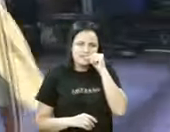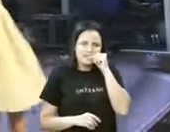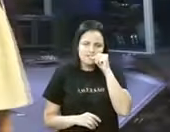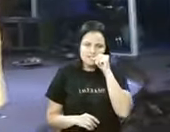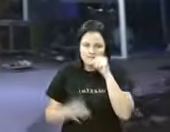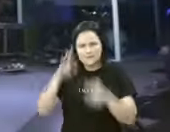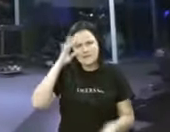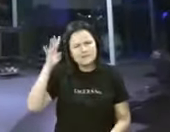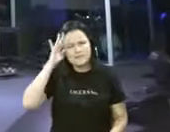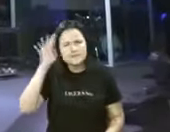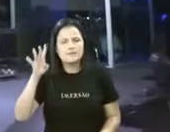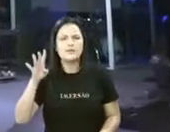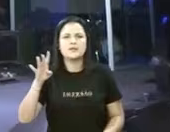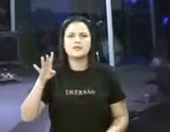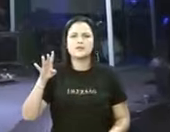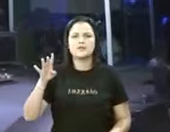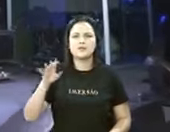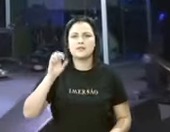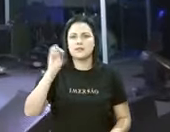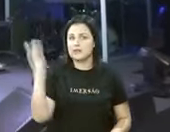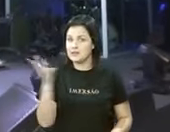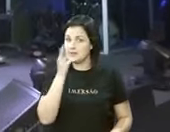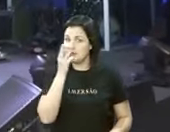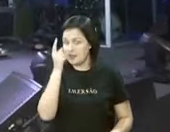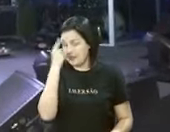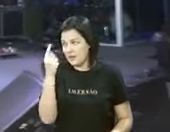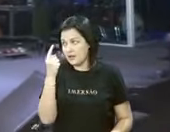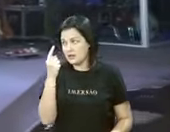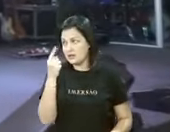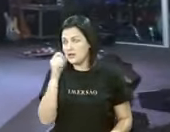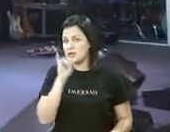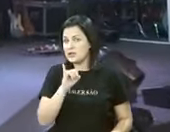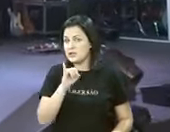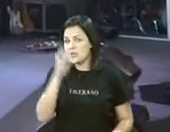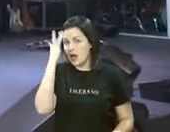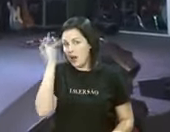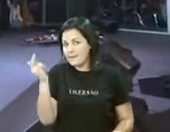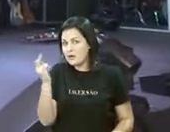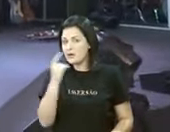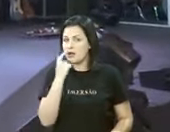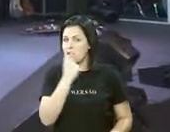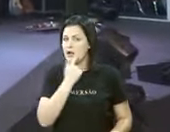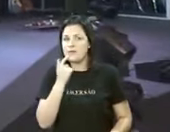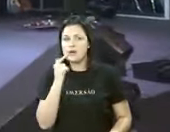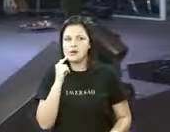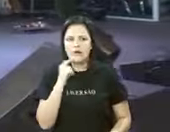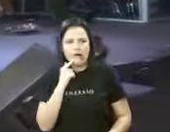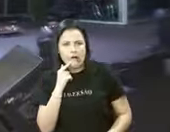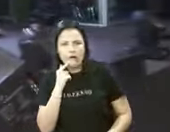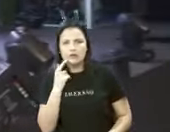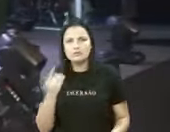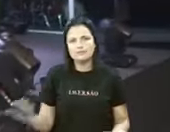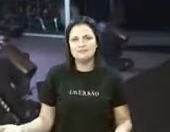Imagina se Isaías pensa: será que amanhã eu vou ficar com a boca torta? Oh, gente. Imagina se ele pensa: será que amanhã